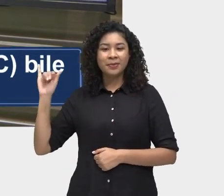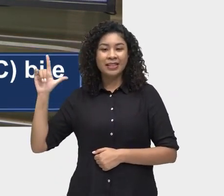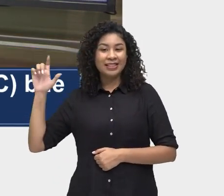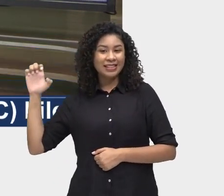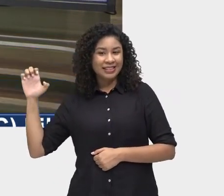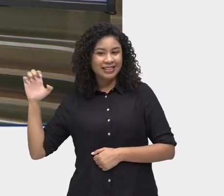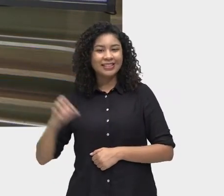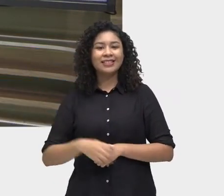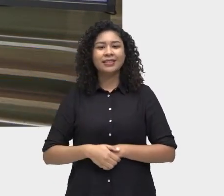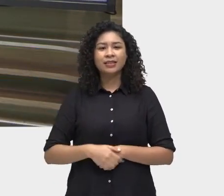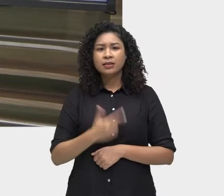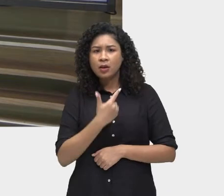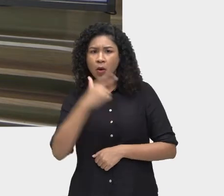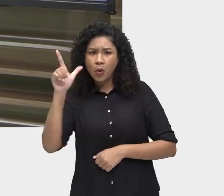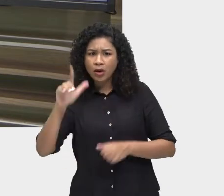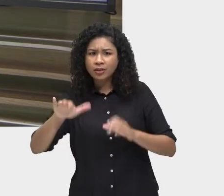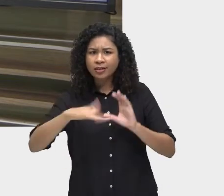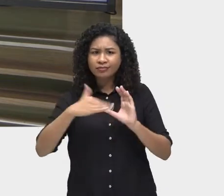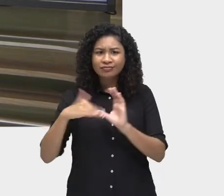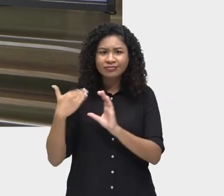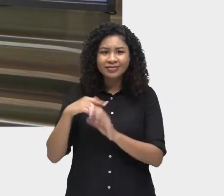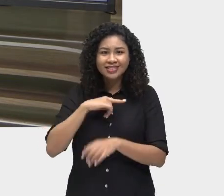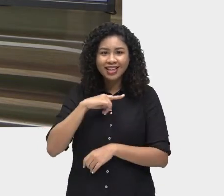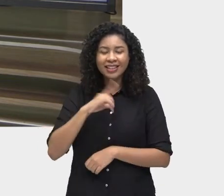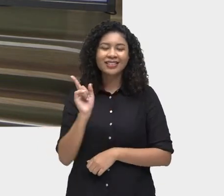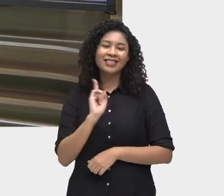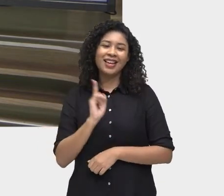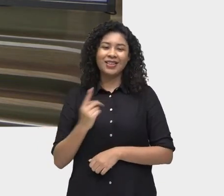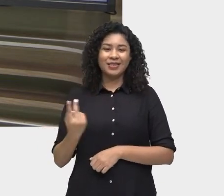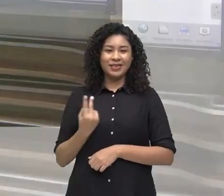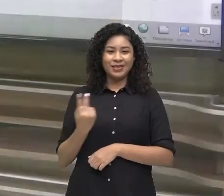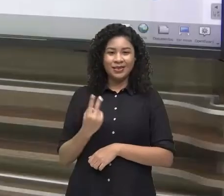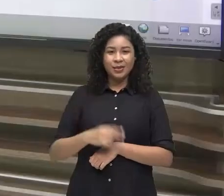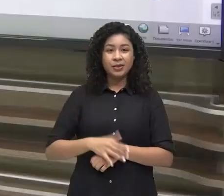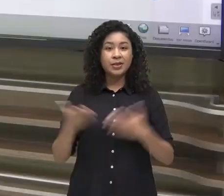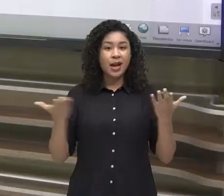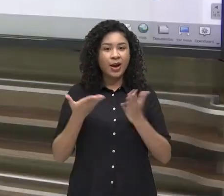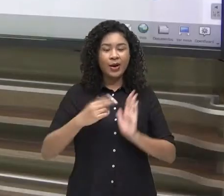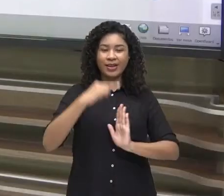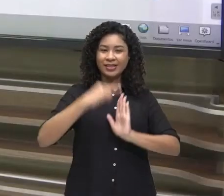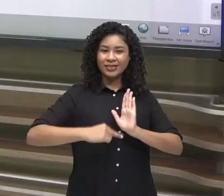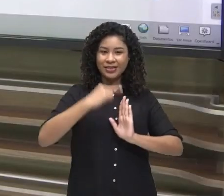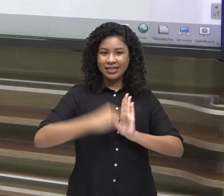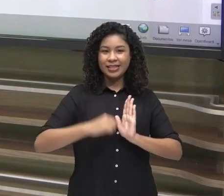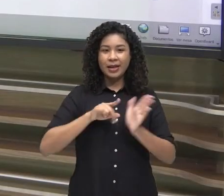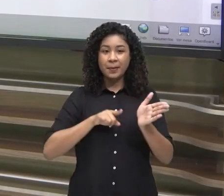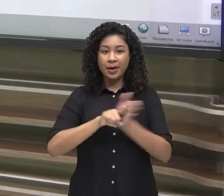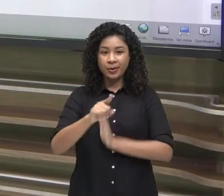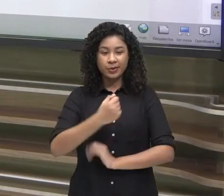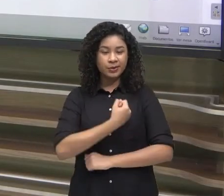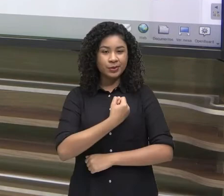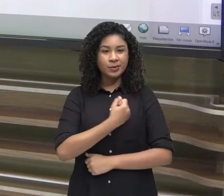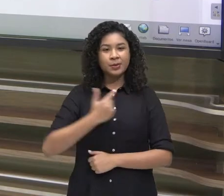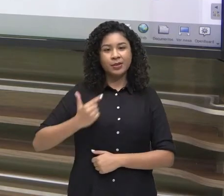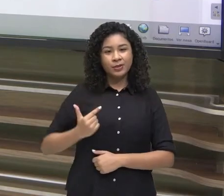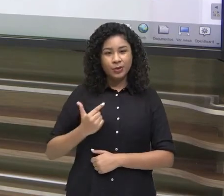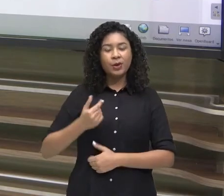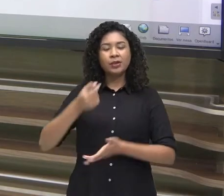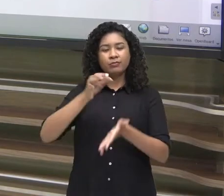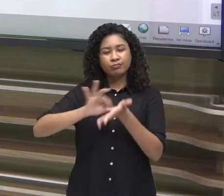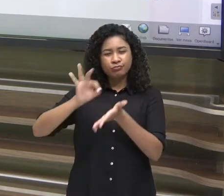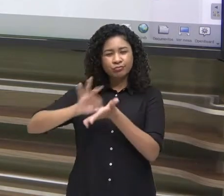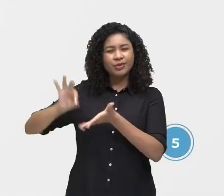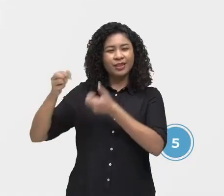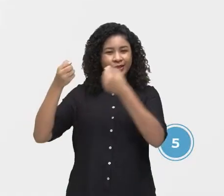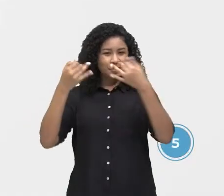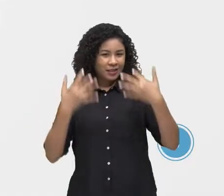Mais alguma participação? Não, só a participação deles dois. E agora a gente vai fazer a leitura aí da nossa questão de número 2, fazer a correção, na verdade.